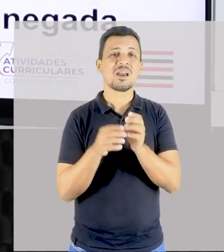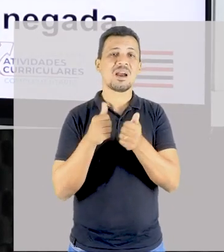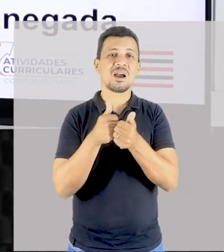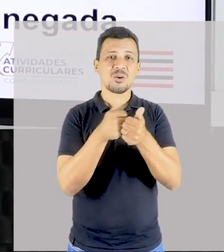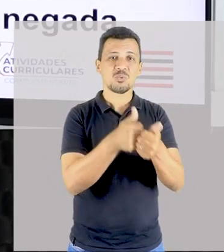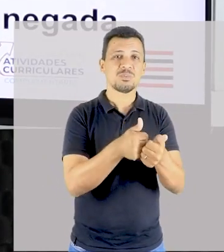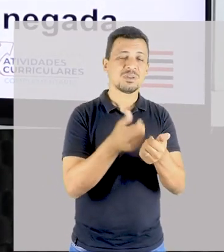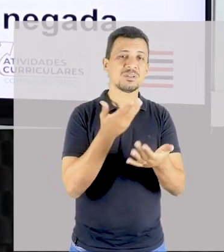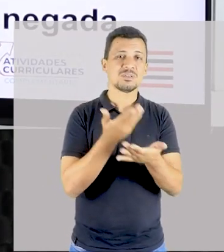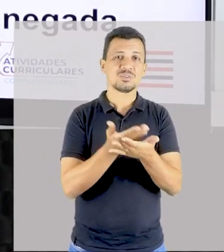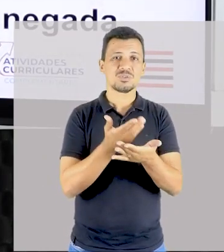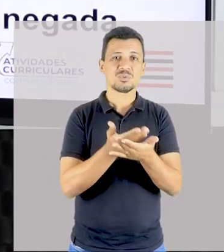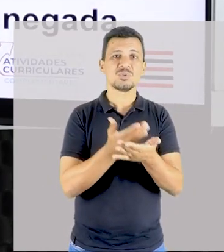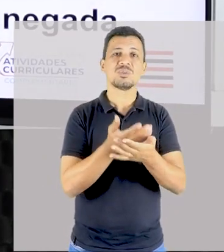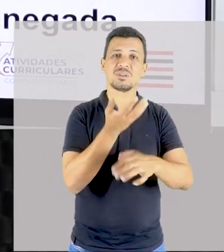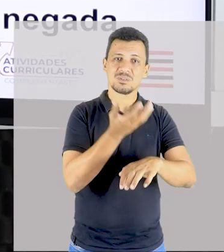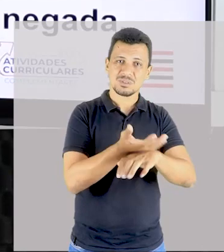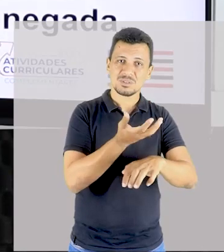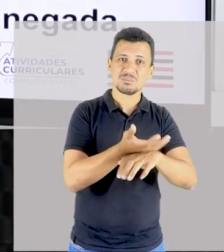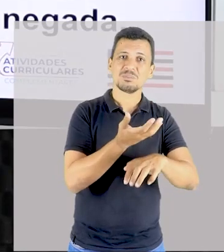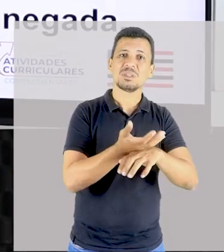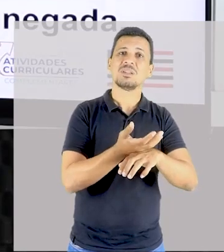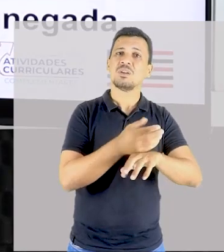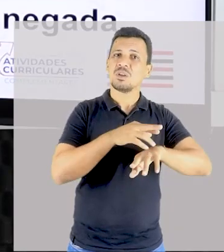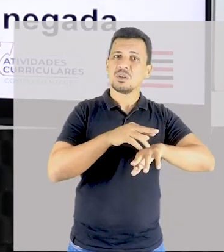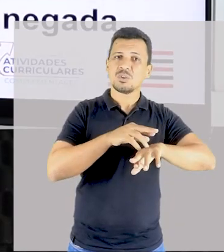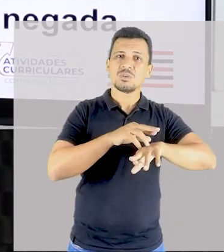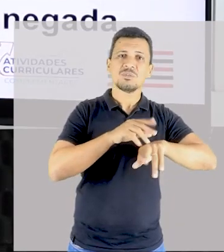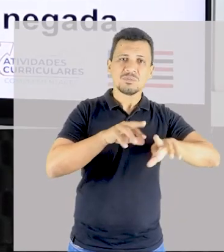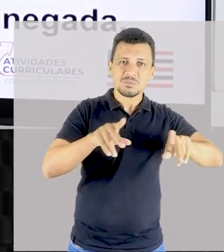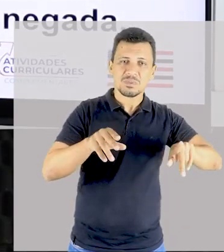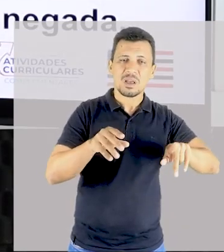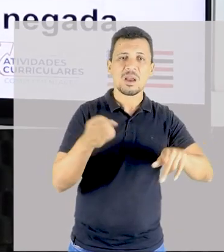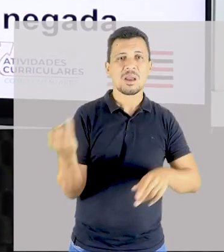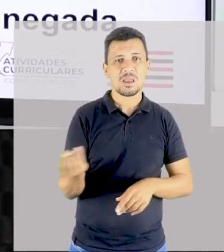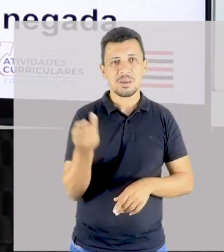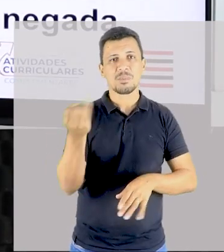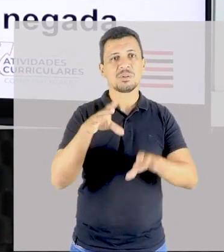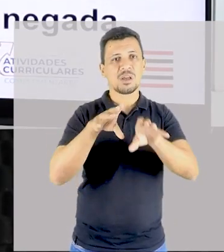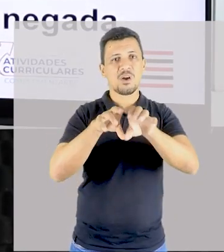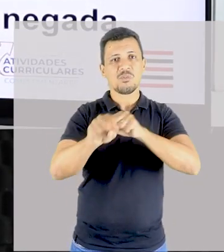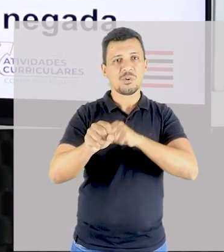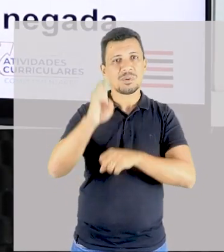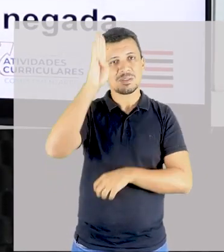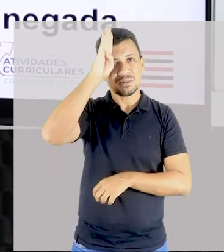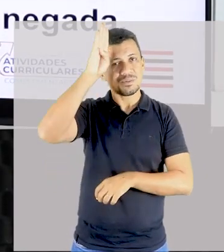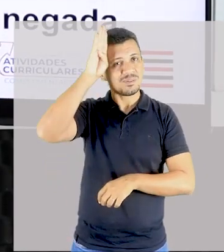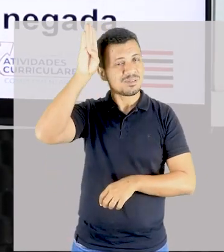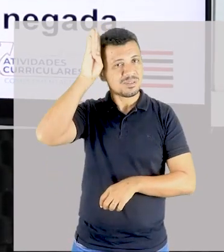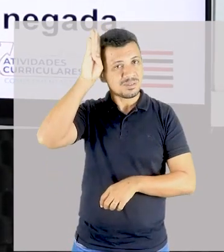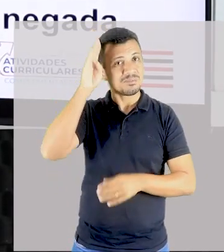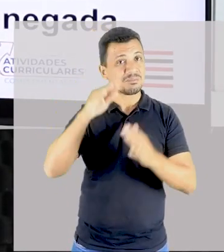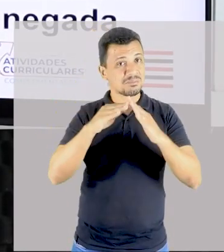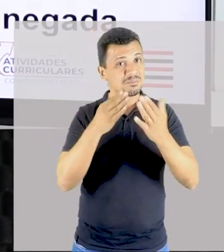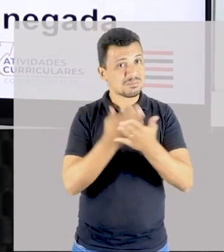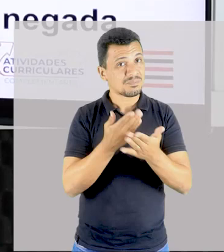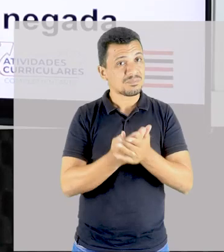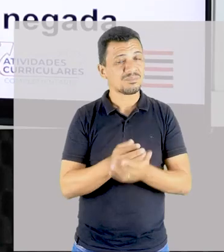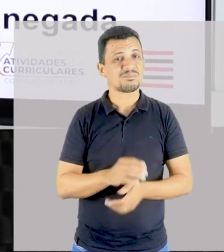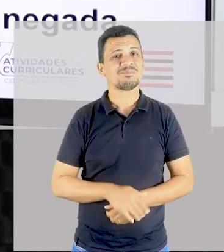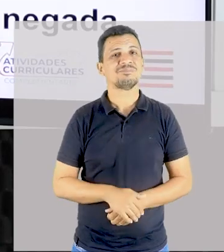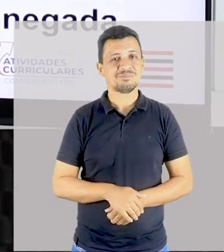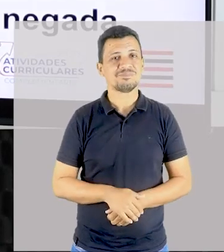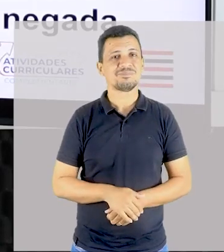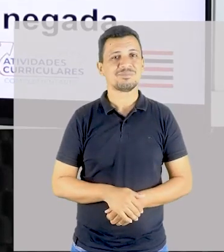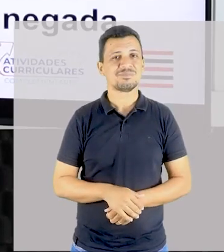e estudar as outras disciplinas né todas são muito importantes na tua formação acadêmica na tua a formação escolar e a gente fica por aqui